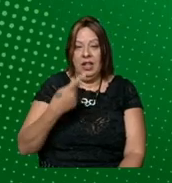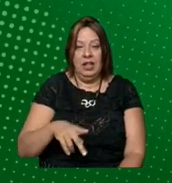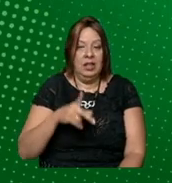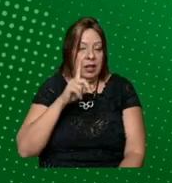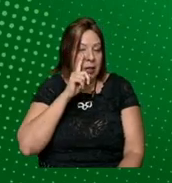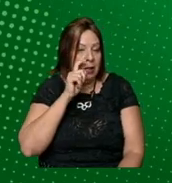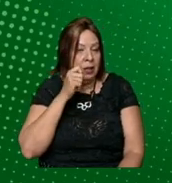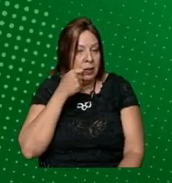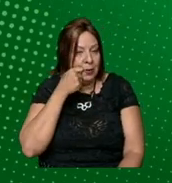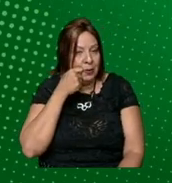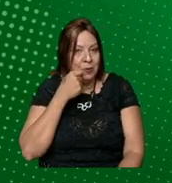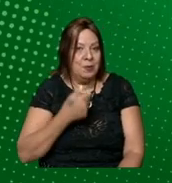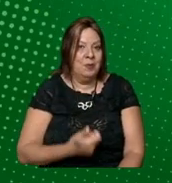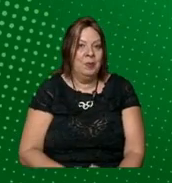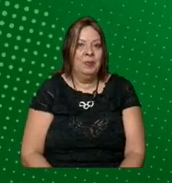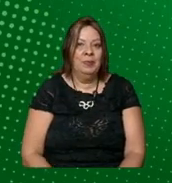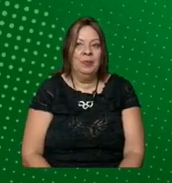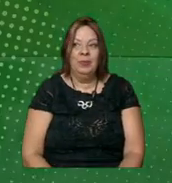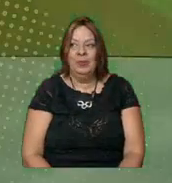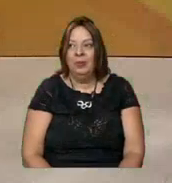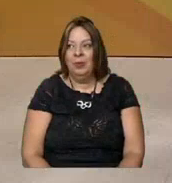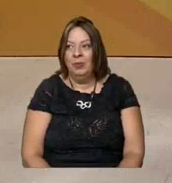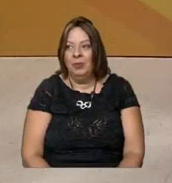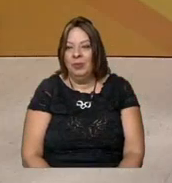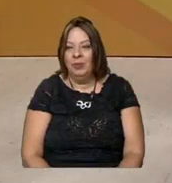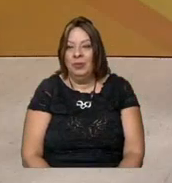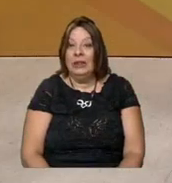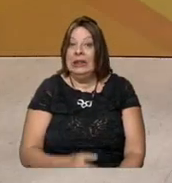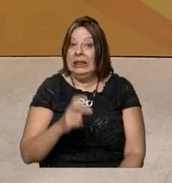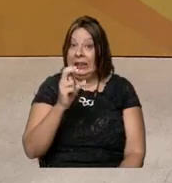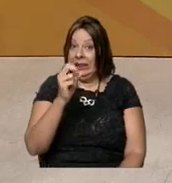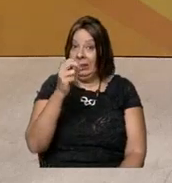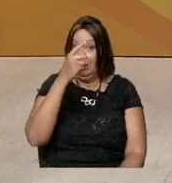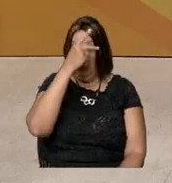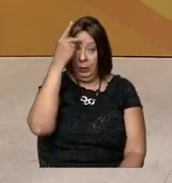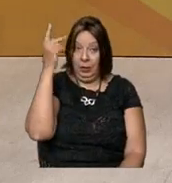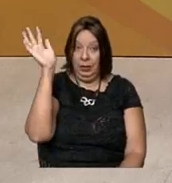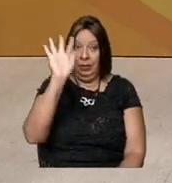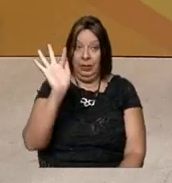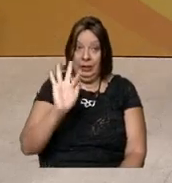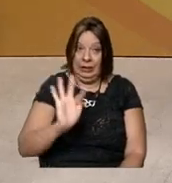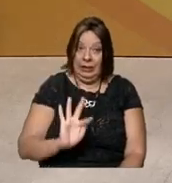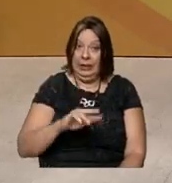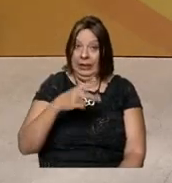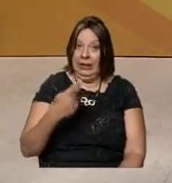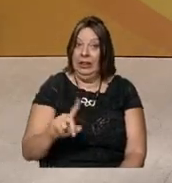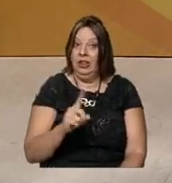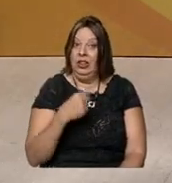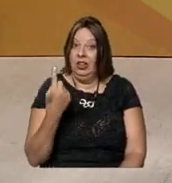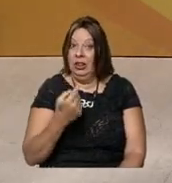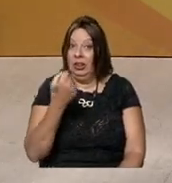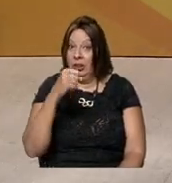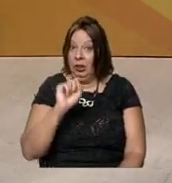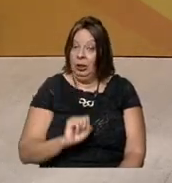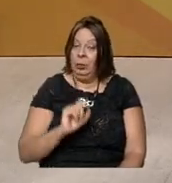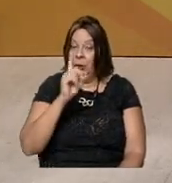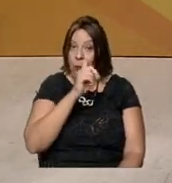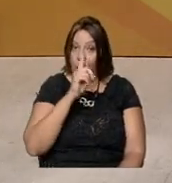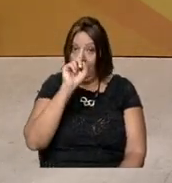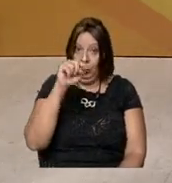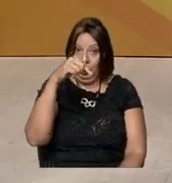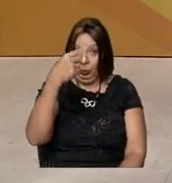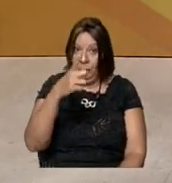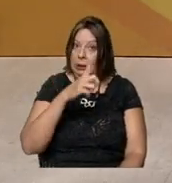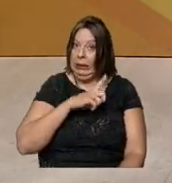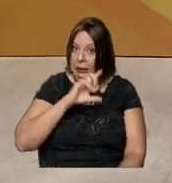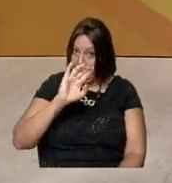pelo aplicativo Pé Quente. Facinho. 50 felizardos com R$500, só aqui no Gira, domingo que vem tem mais. E quem levou